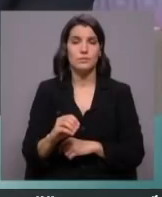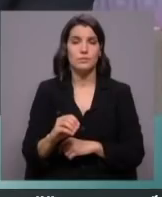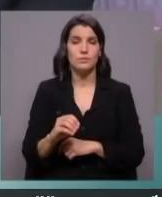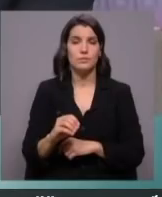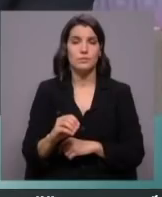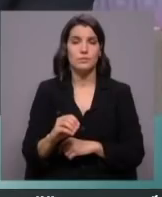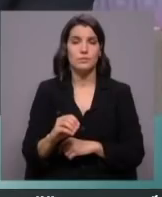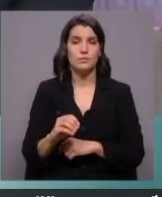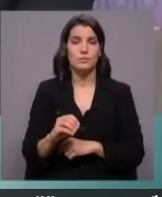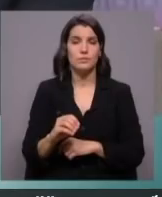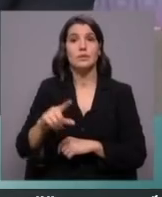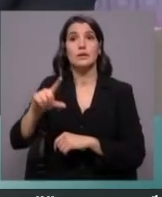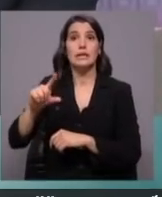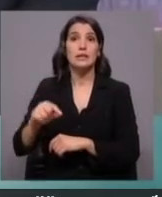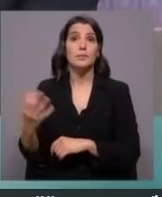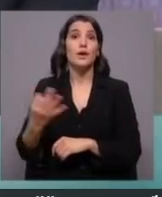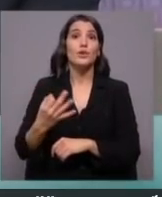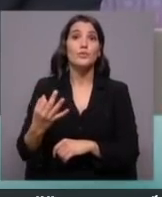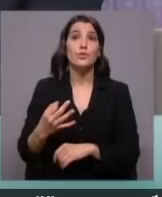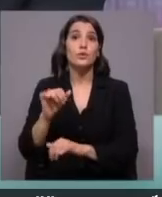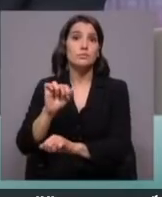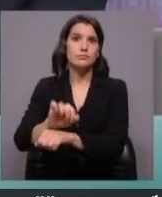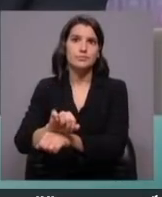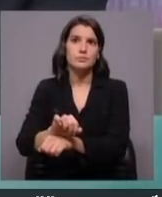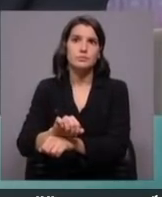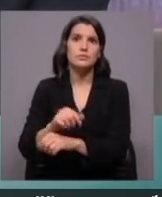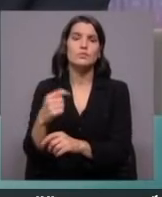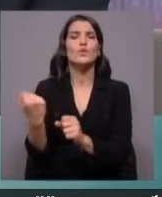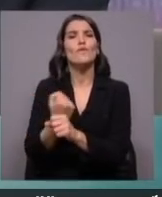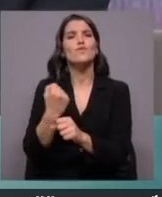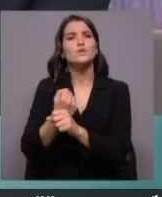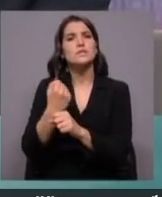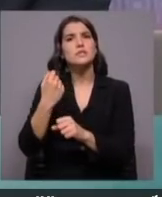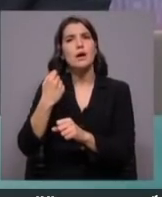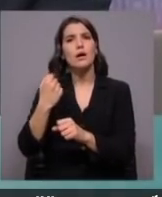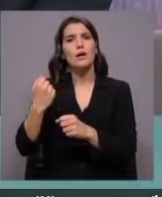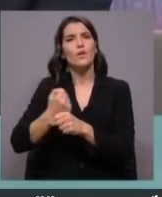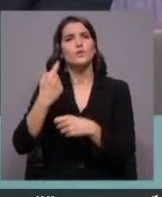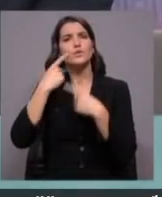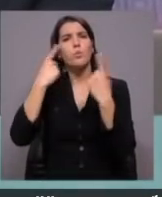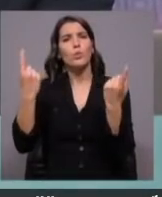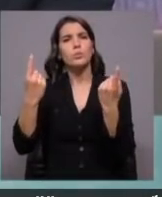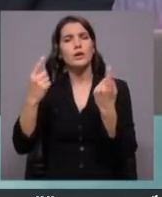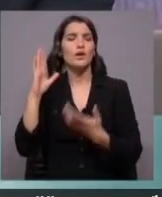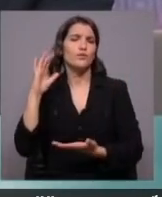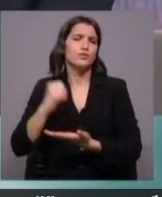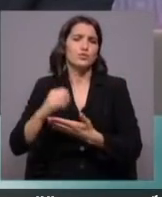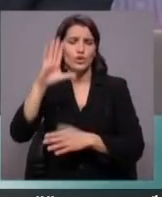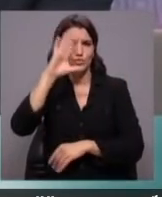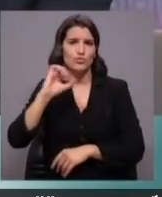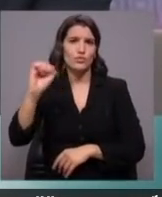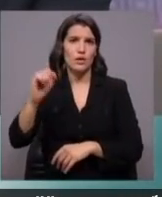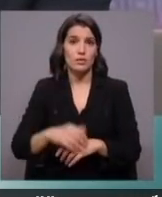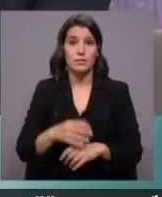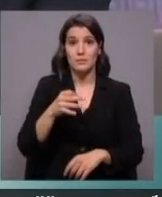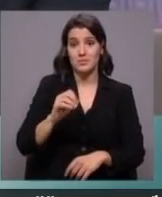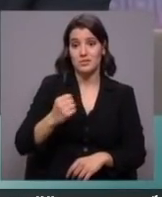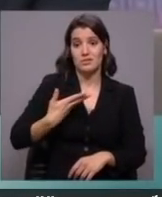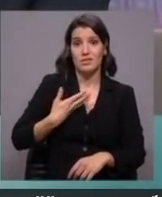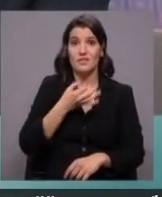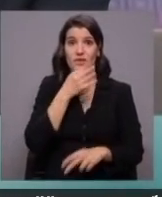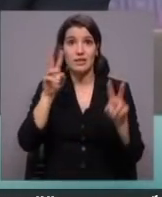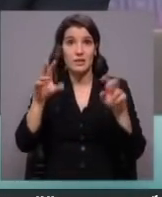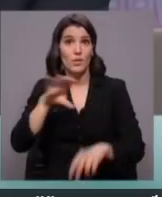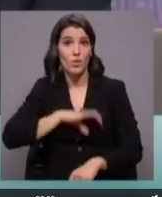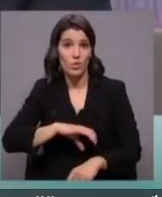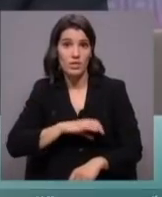crise. Correto. Feito também na função pública e nos salários da função pública. Porque se foi exagerado ou não, a falar de salários, sei lá, mano.